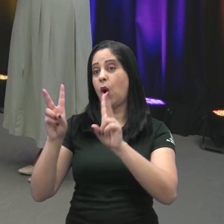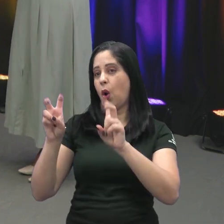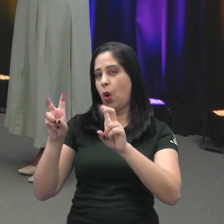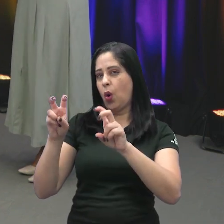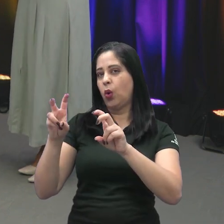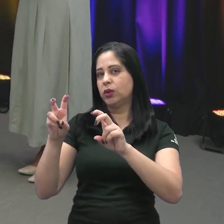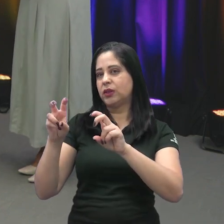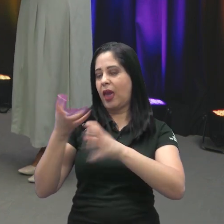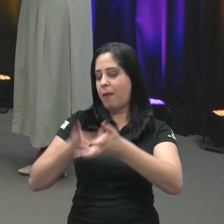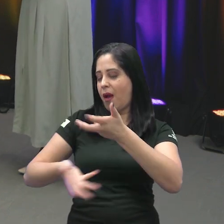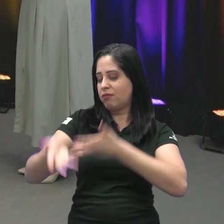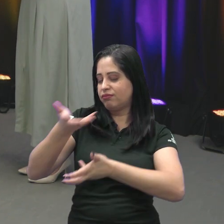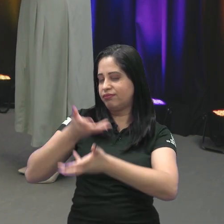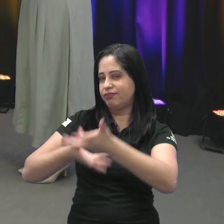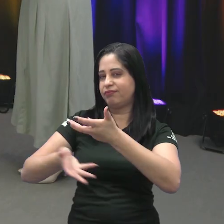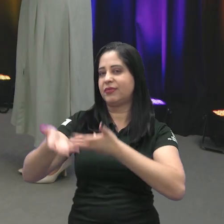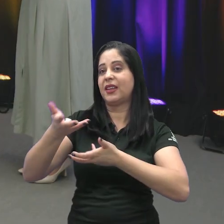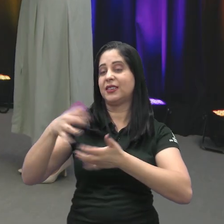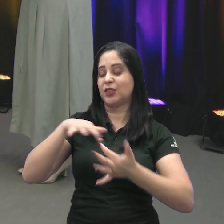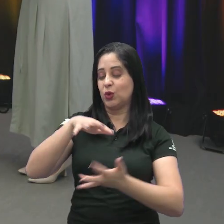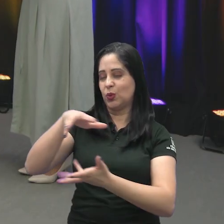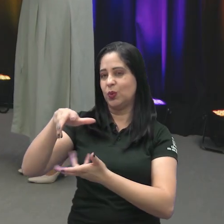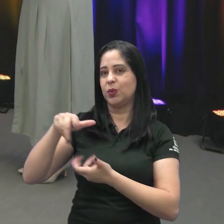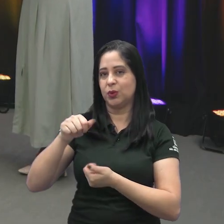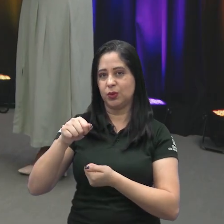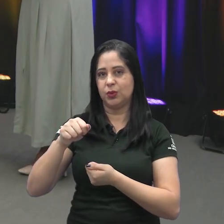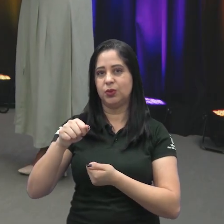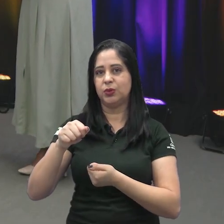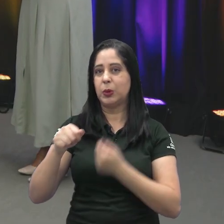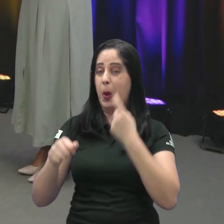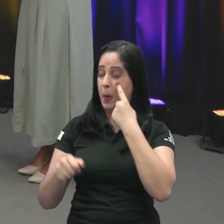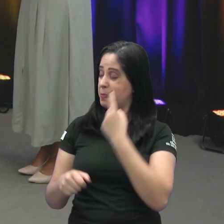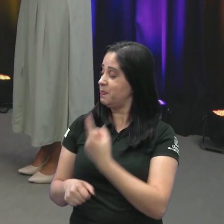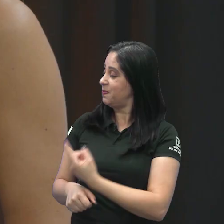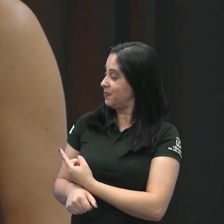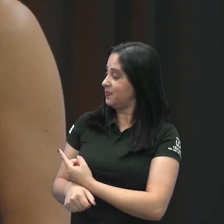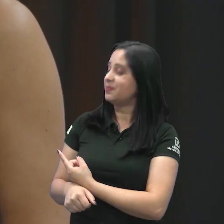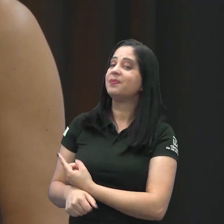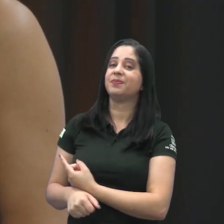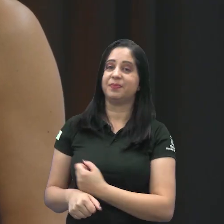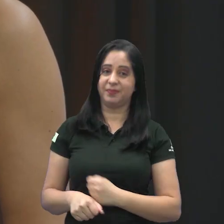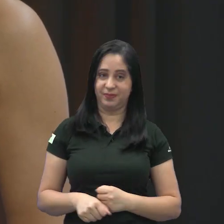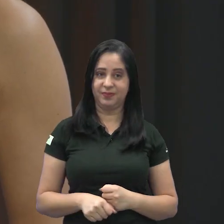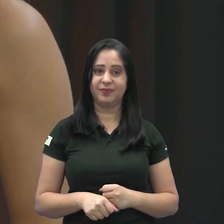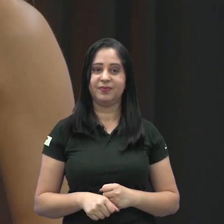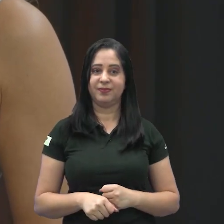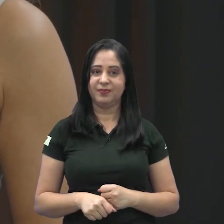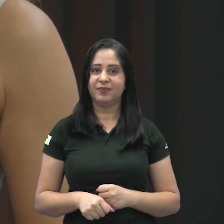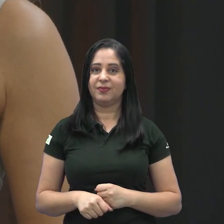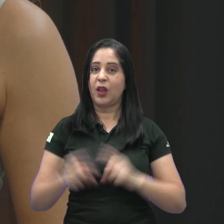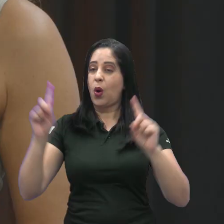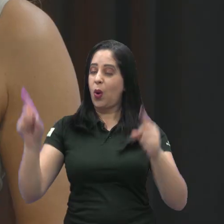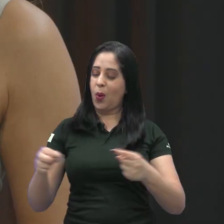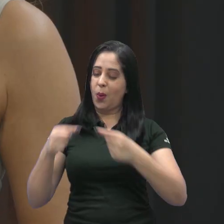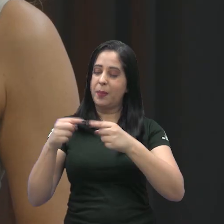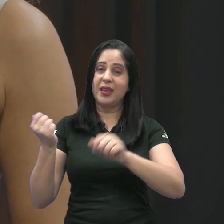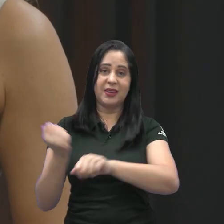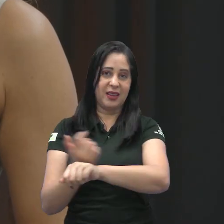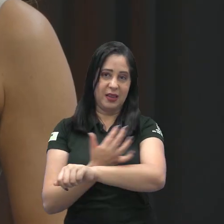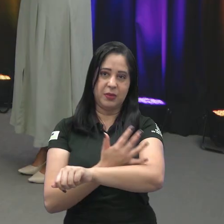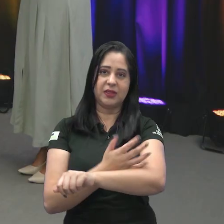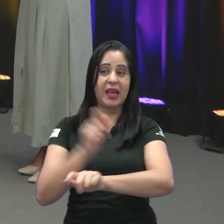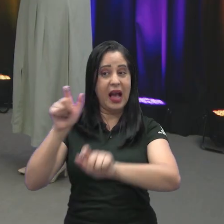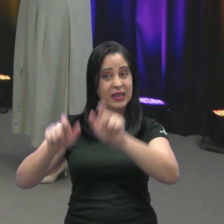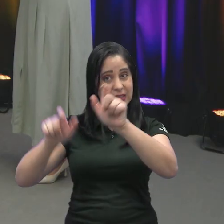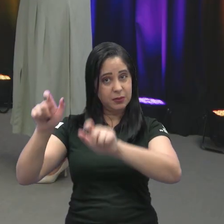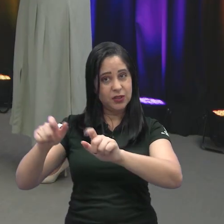sociabilizando no mundo de uma forma diferente. Com certeza deu um ar muito mais conecto com as nossas emoções, para que as pessoas também